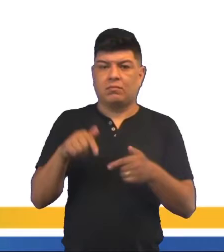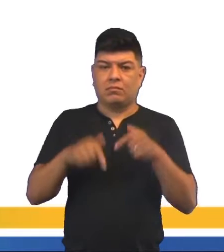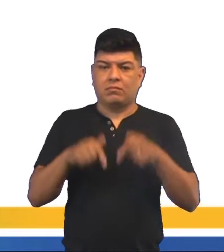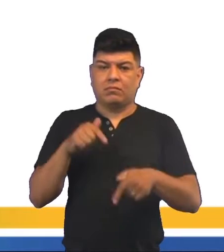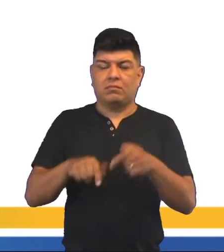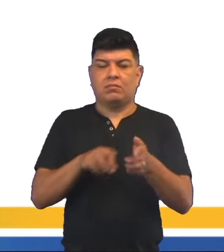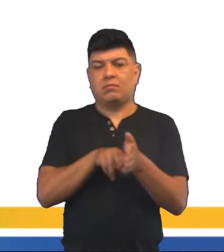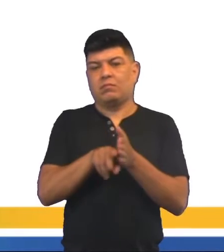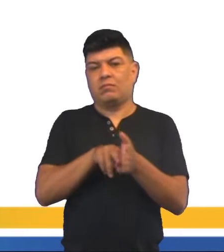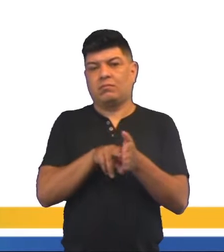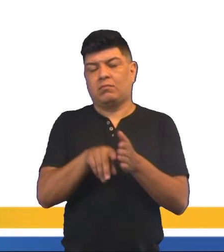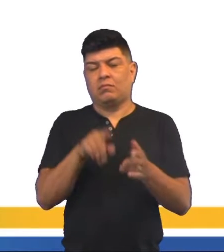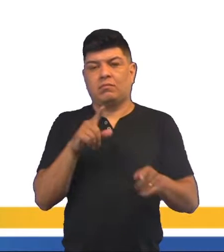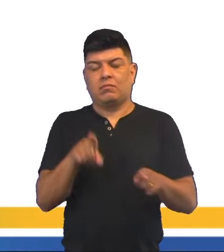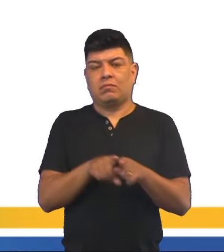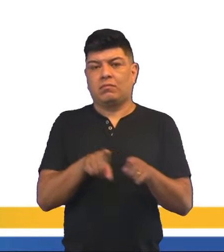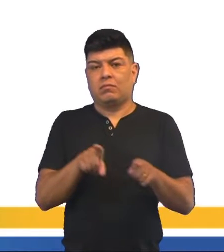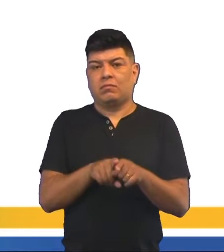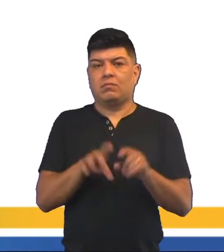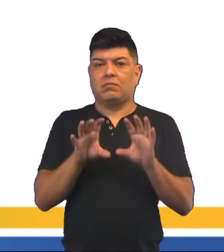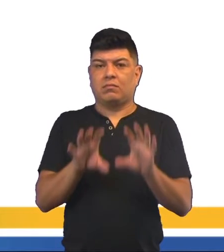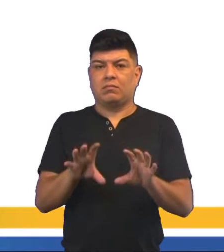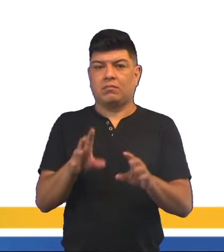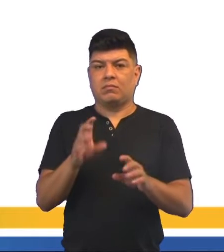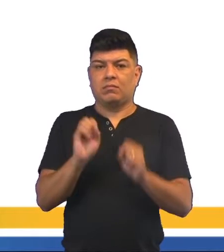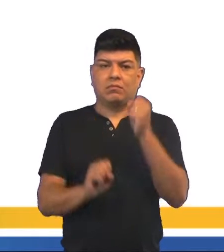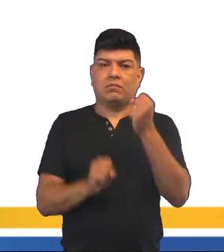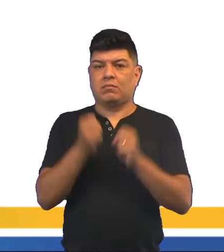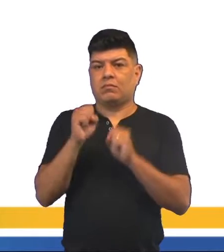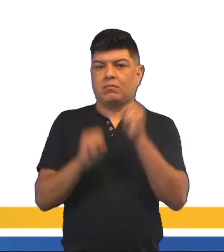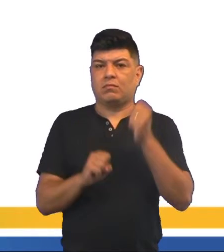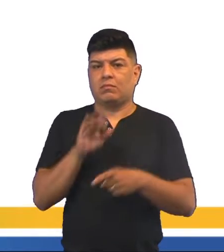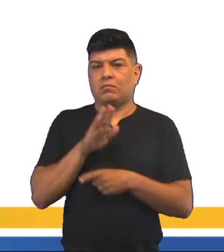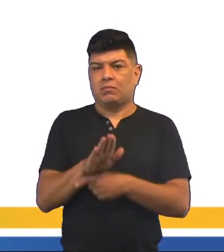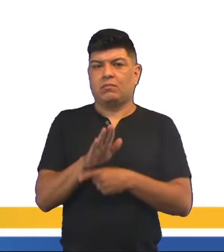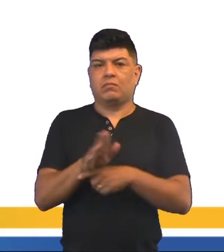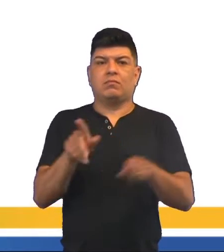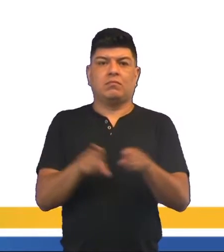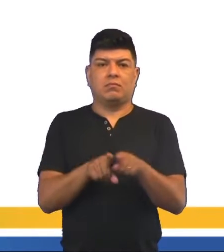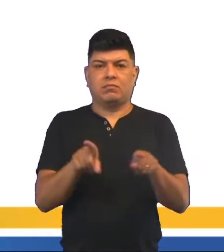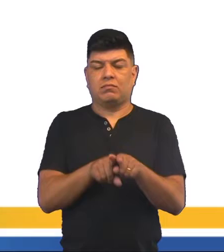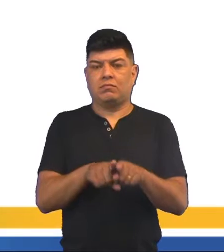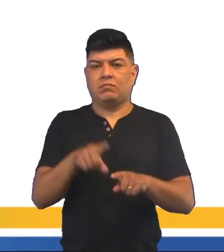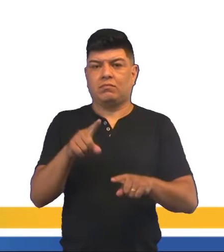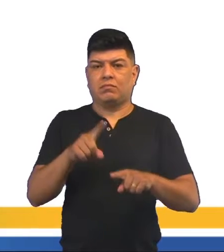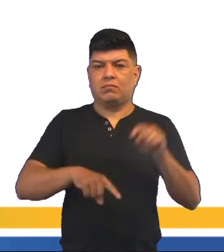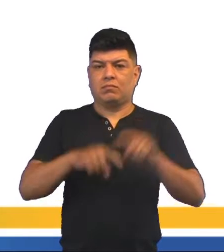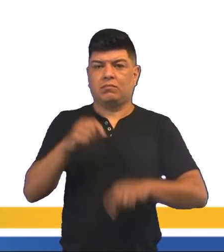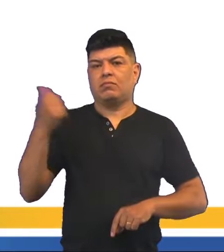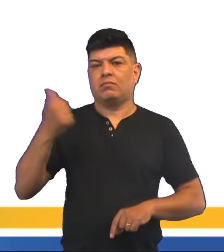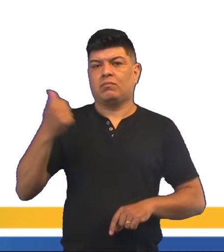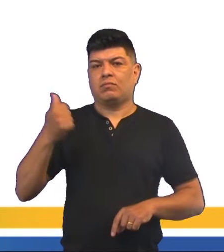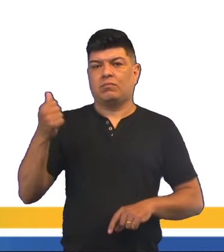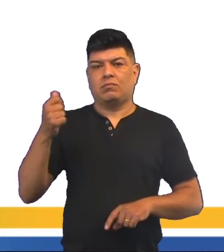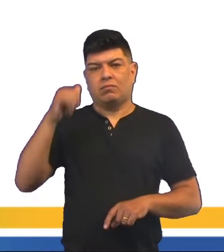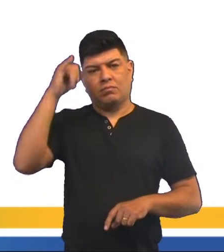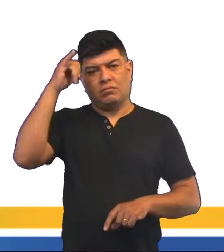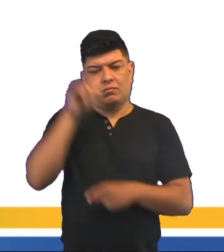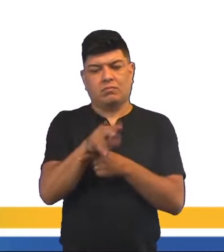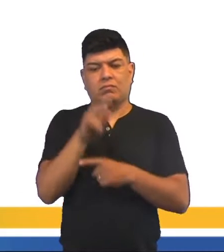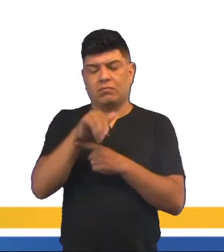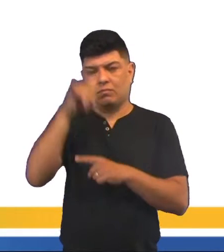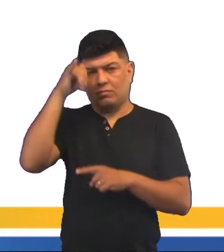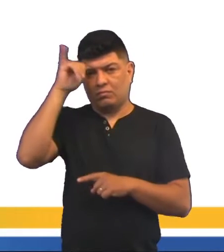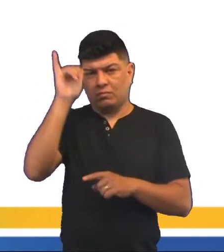e biológicos para essa produção, bem como as indústrias, né, que beneficiavam as matérias-primas, né, agropecuárias.